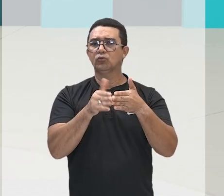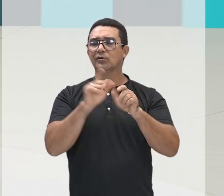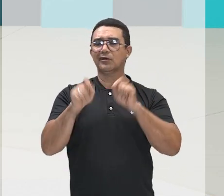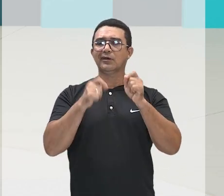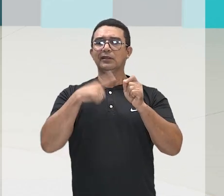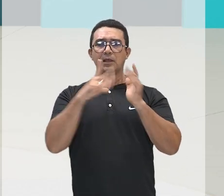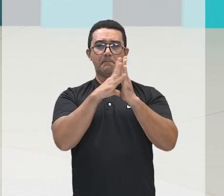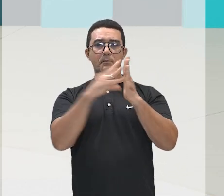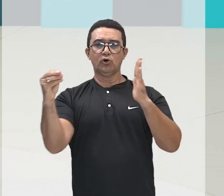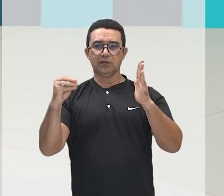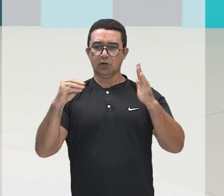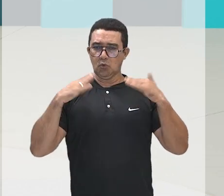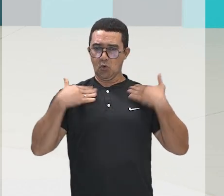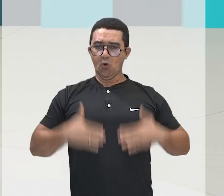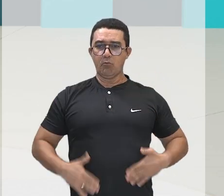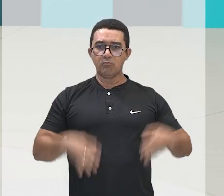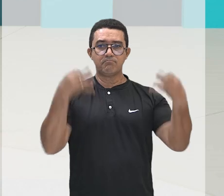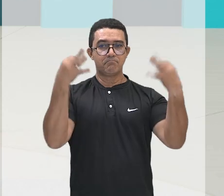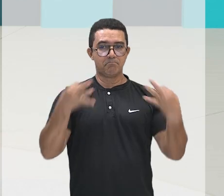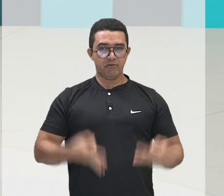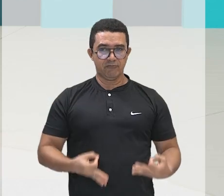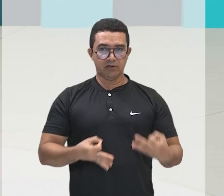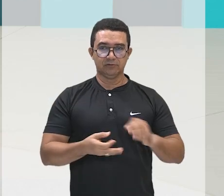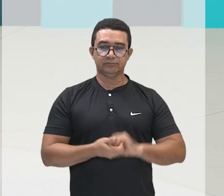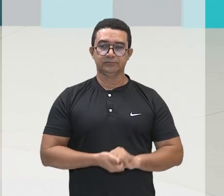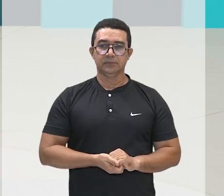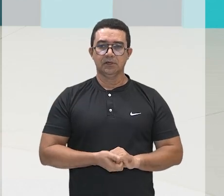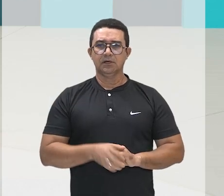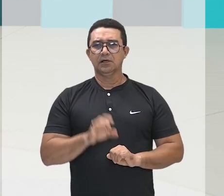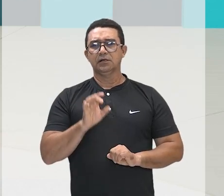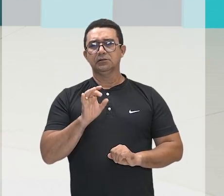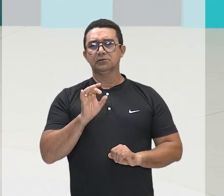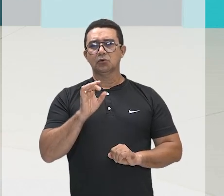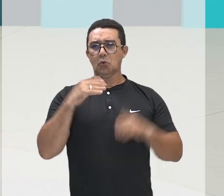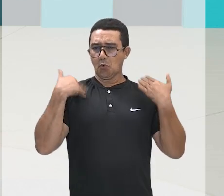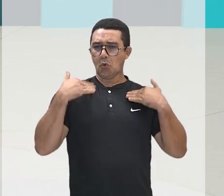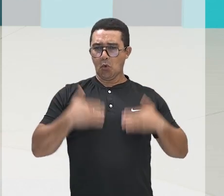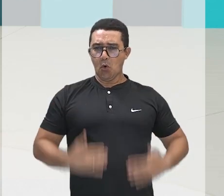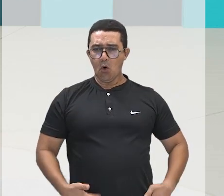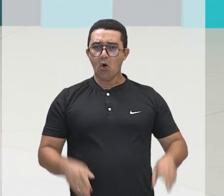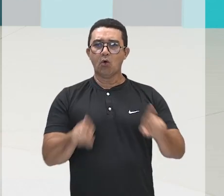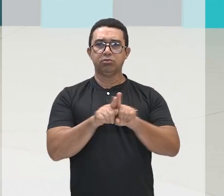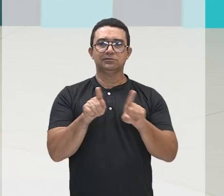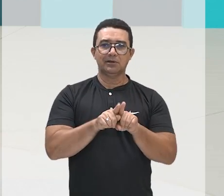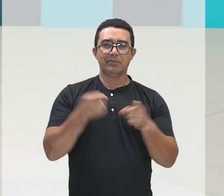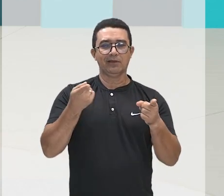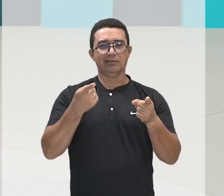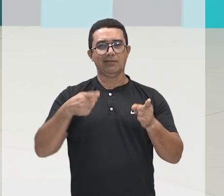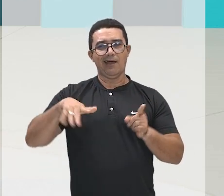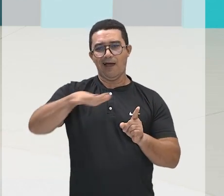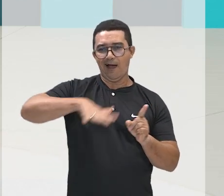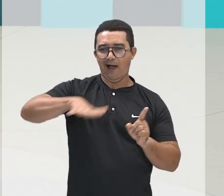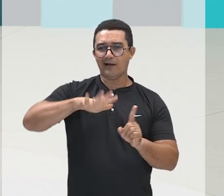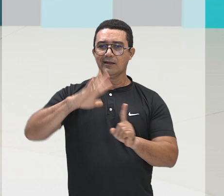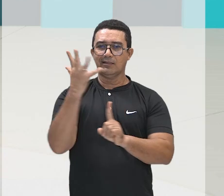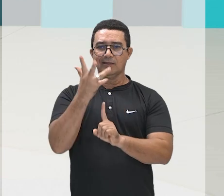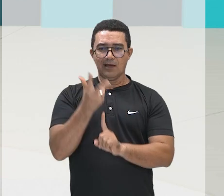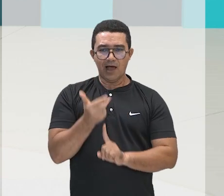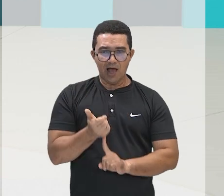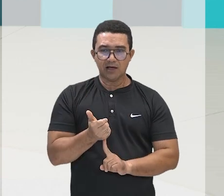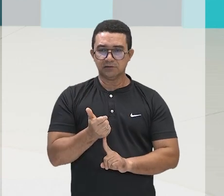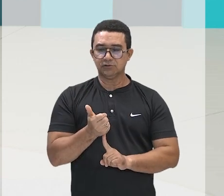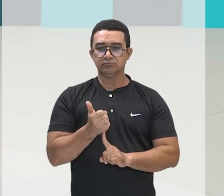por padrões corporais, não só no corpo, mas na estética, na arte,